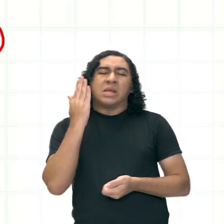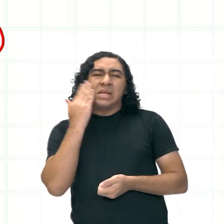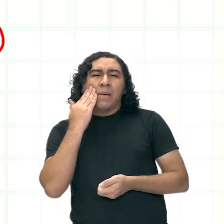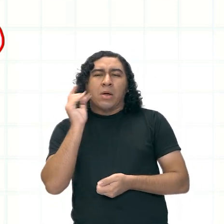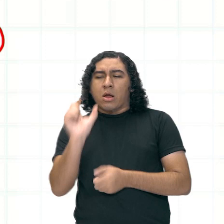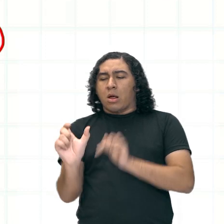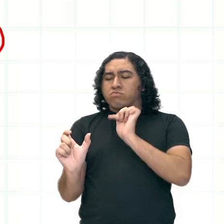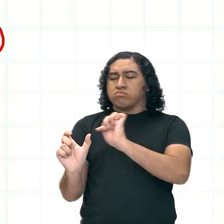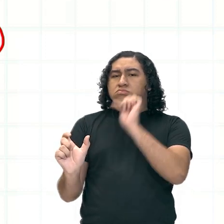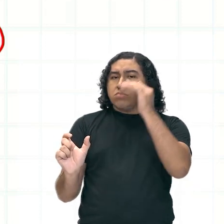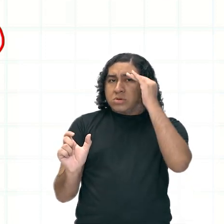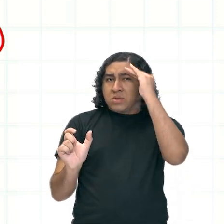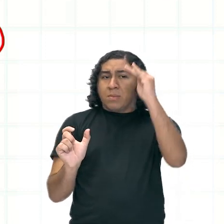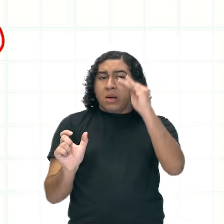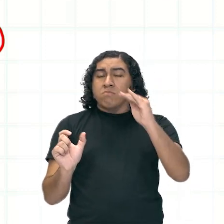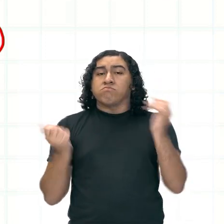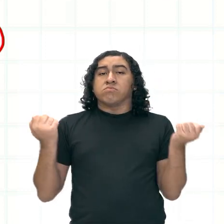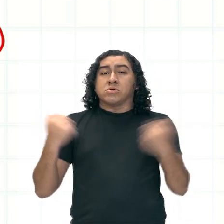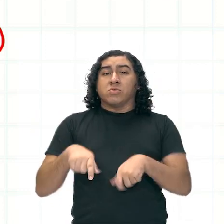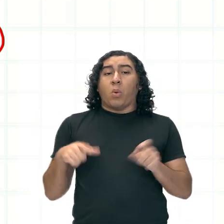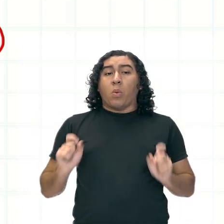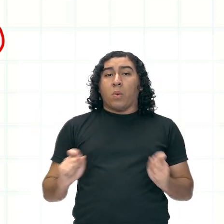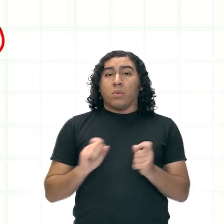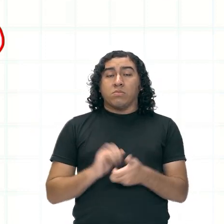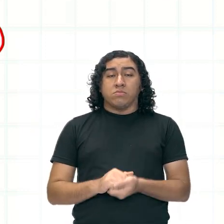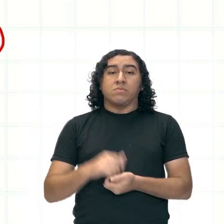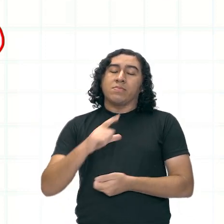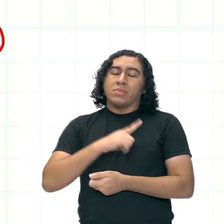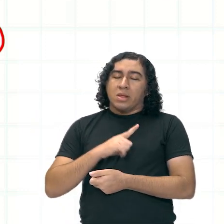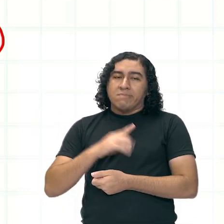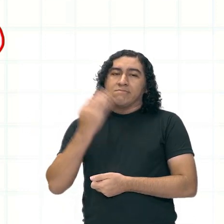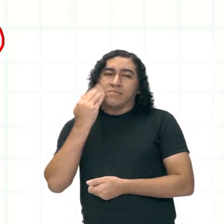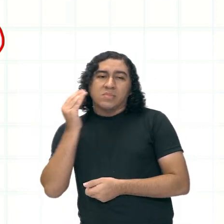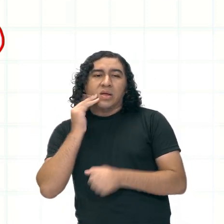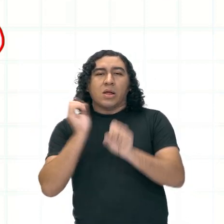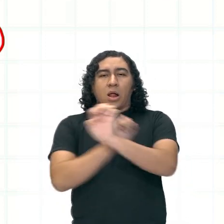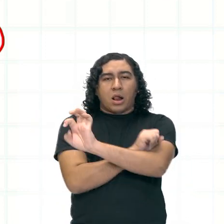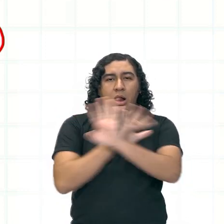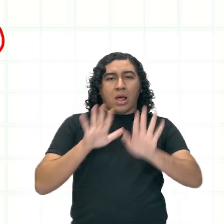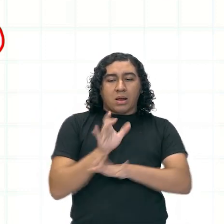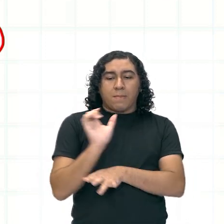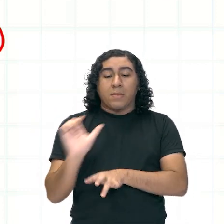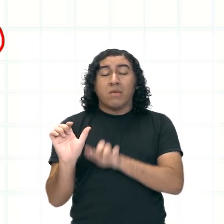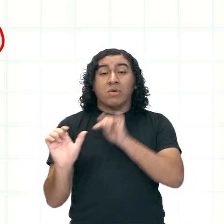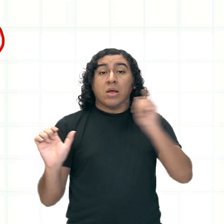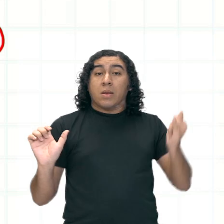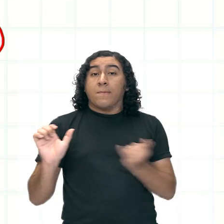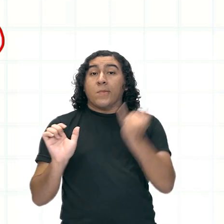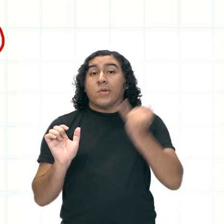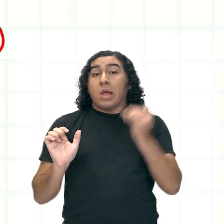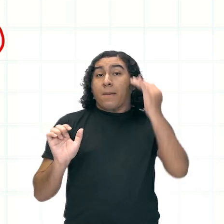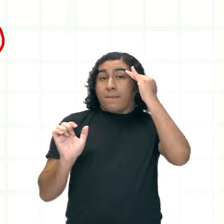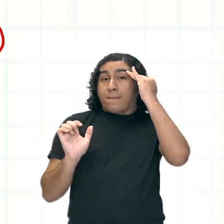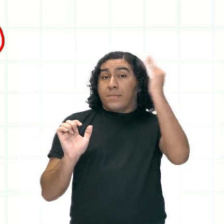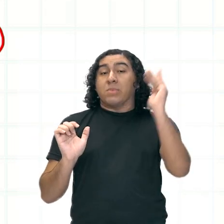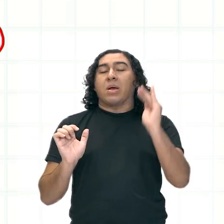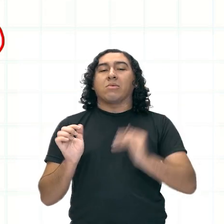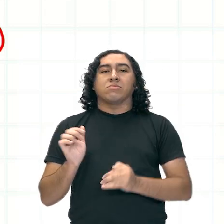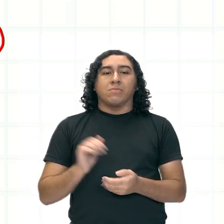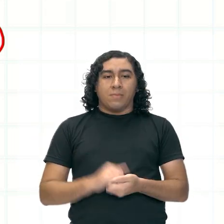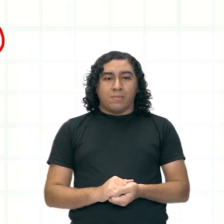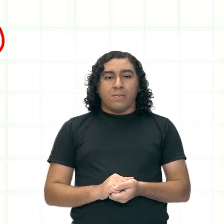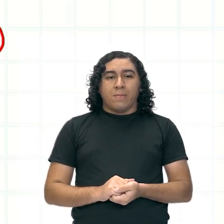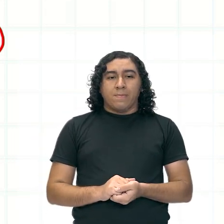que ela é o núcleo, podemos colocar ela como a palavra mais importante, a palavra que não